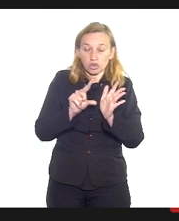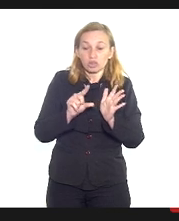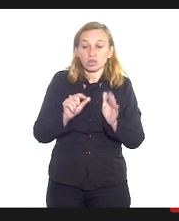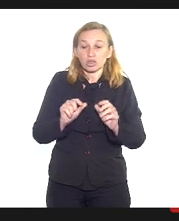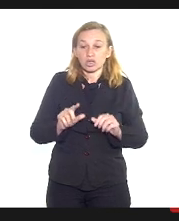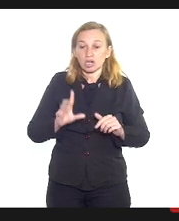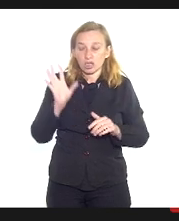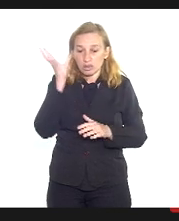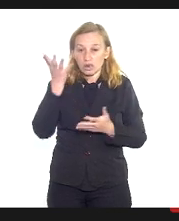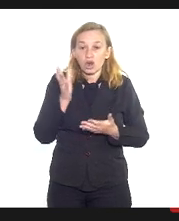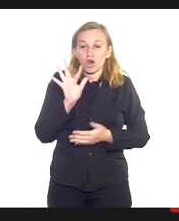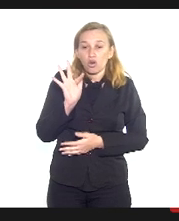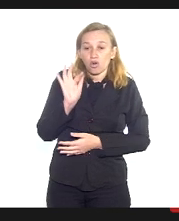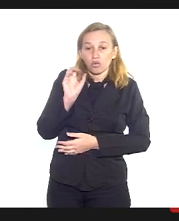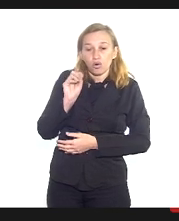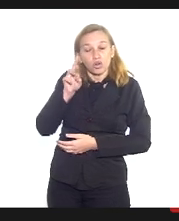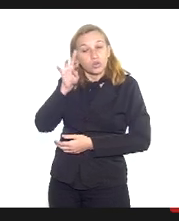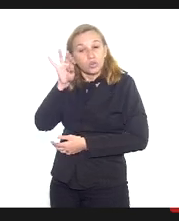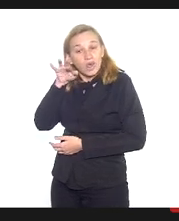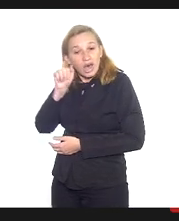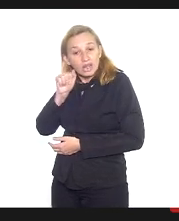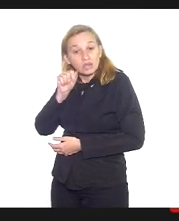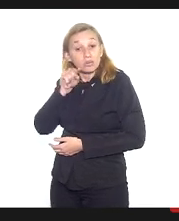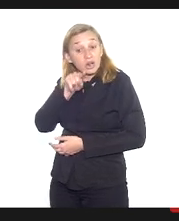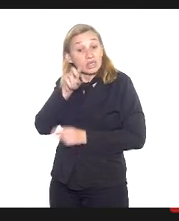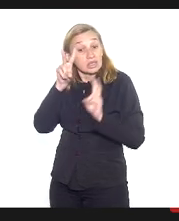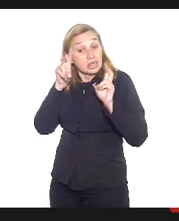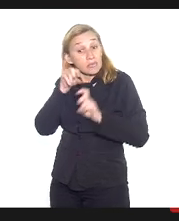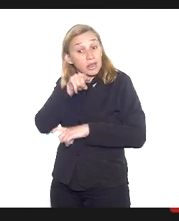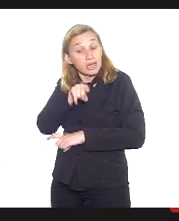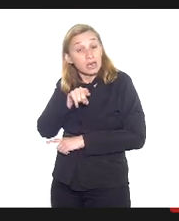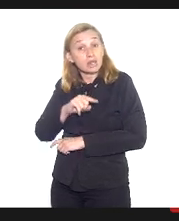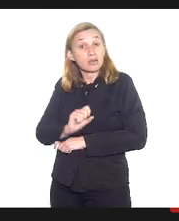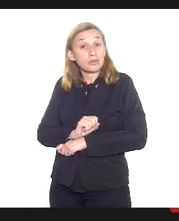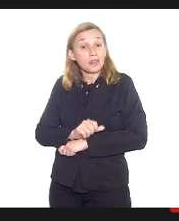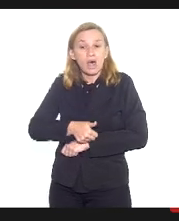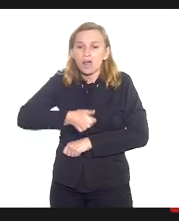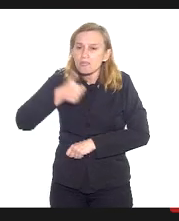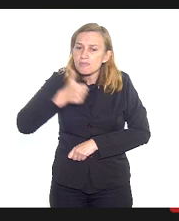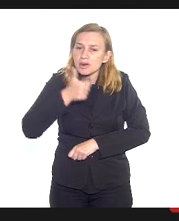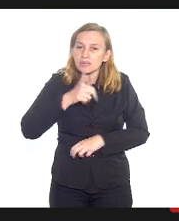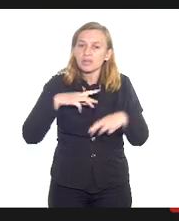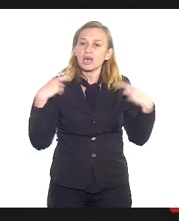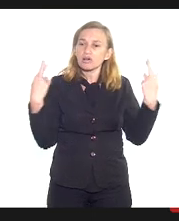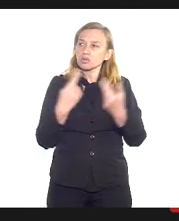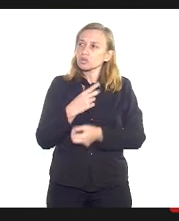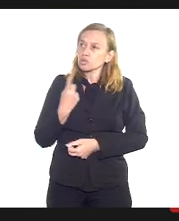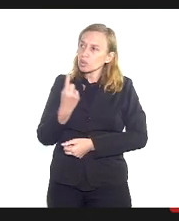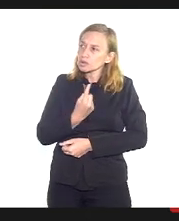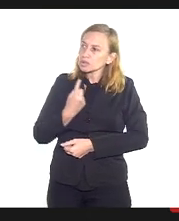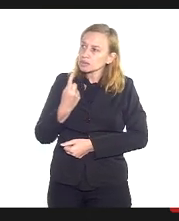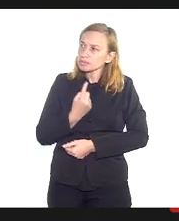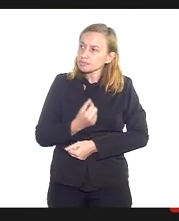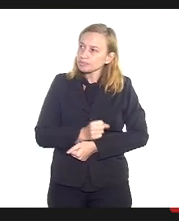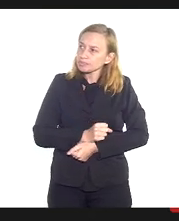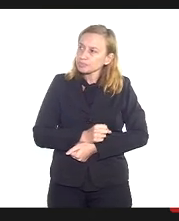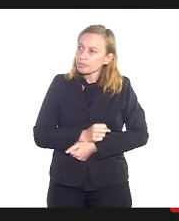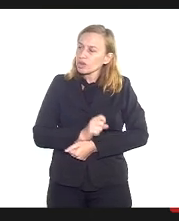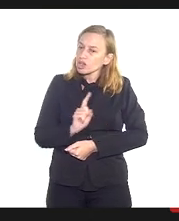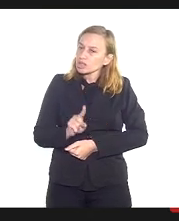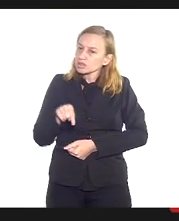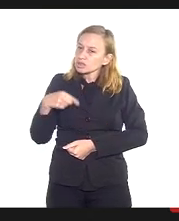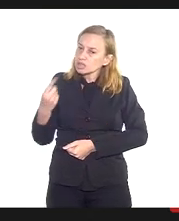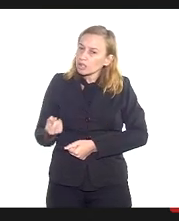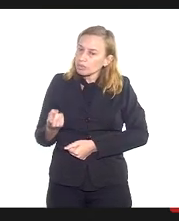O Fortunato, sobre esse tema, a primeira reunião nossa, depois